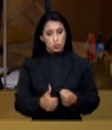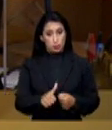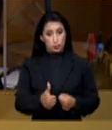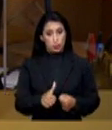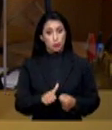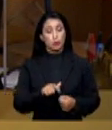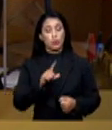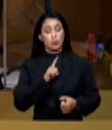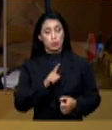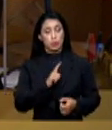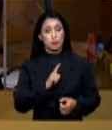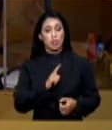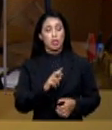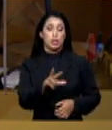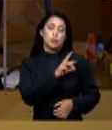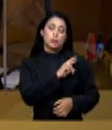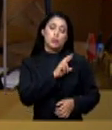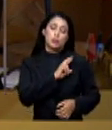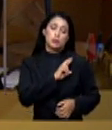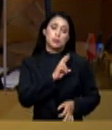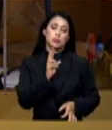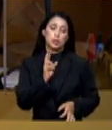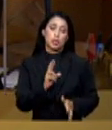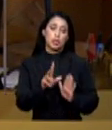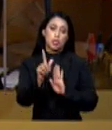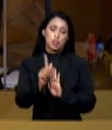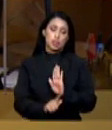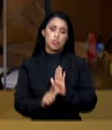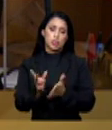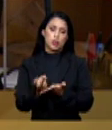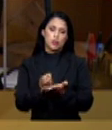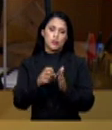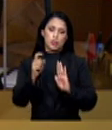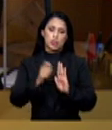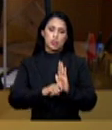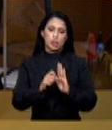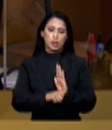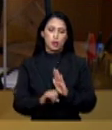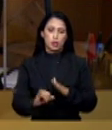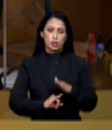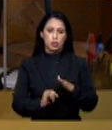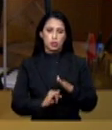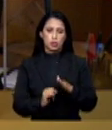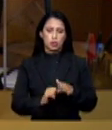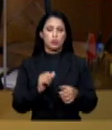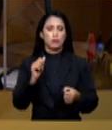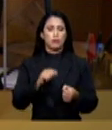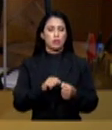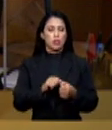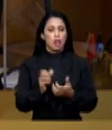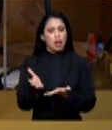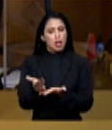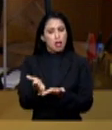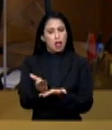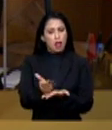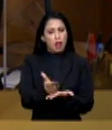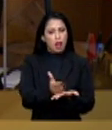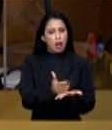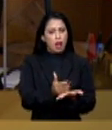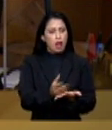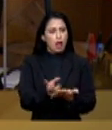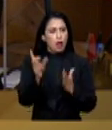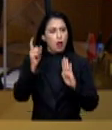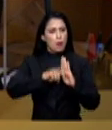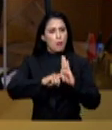constituirá requisitos essenciais da responsabilidade na gestão fiscal a instituição previsão é efetiva arrecadação de todos